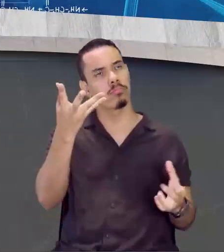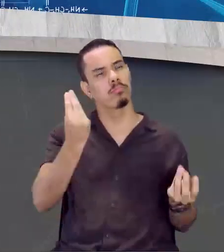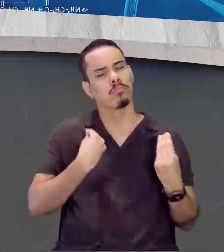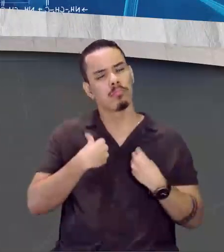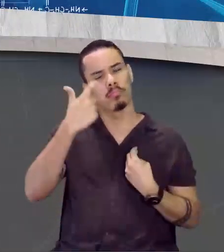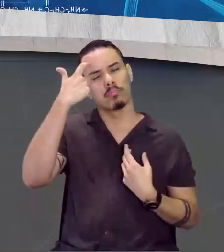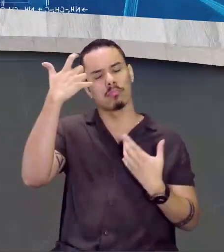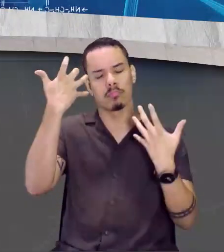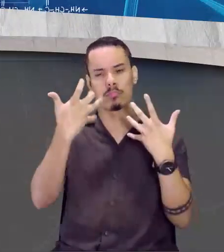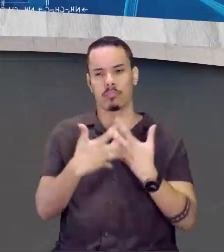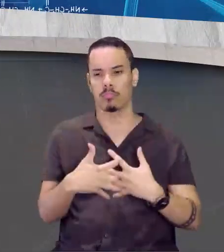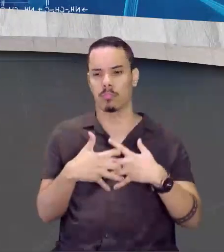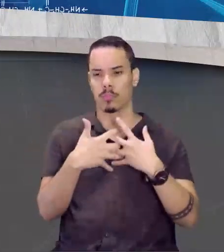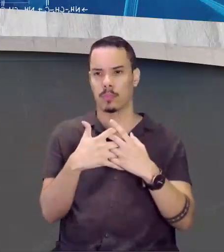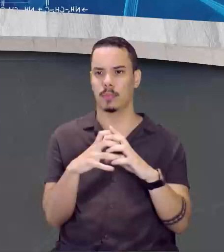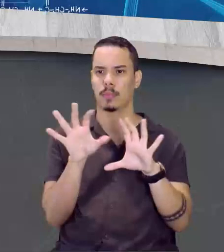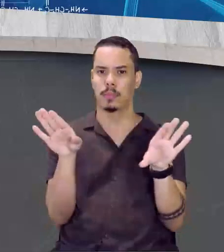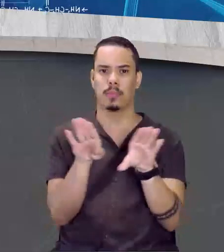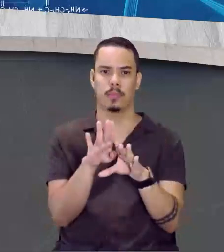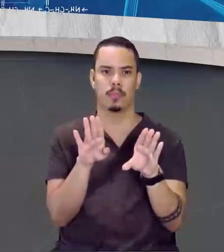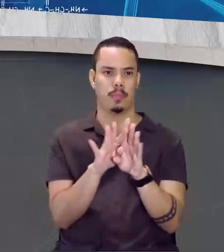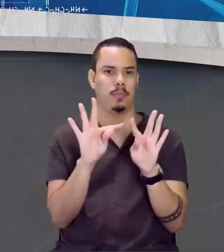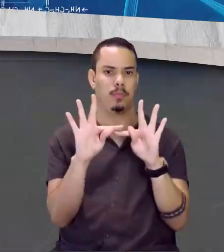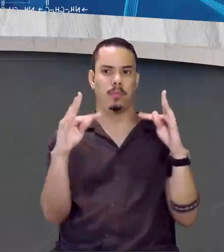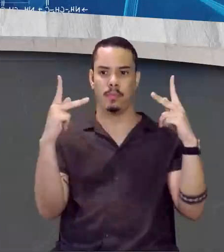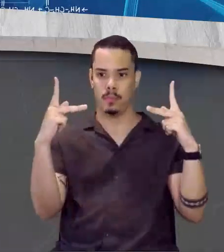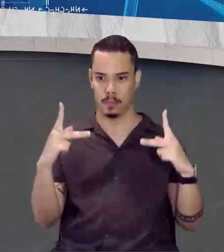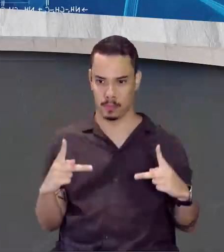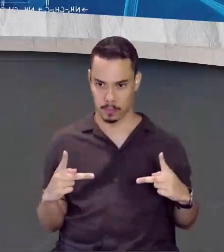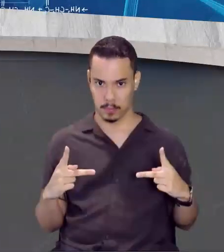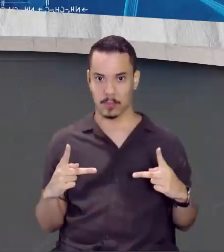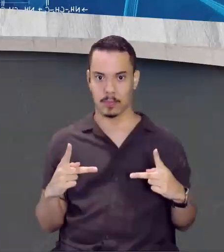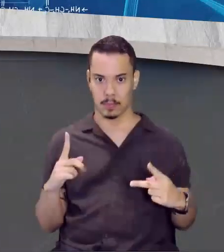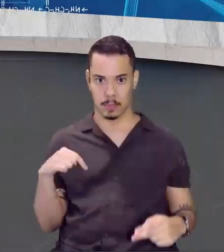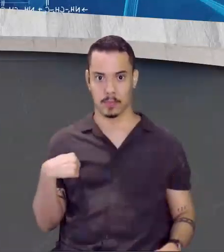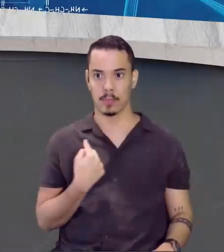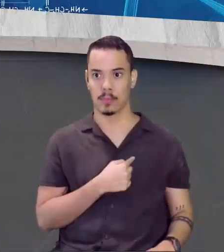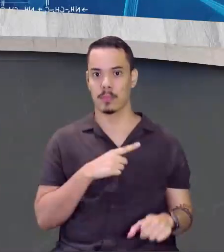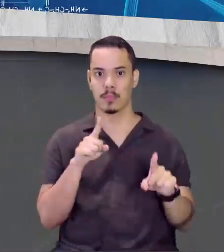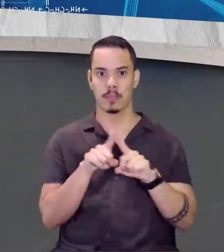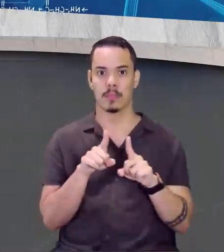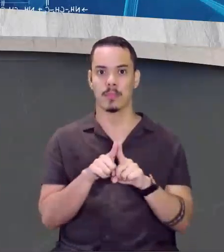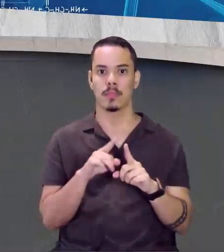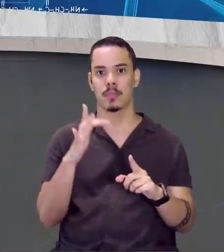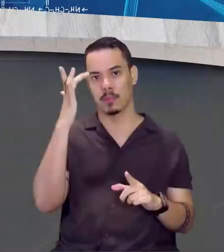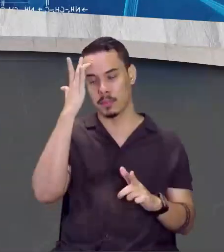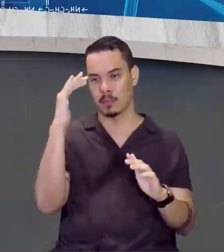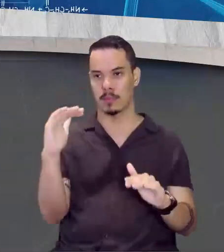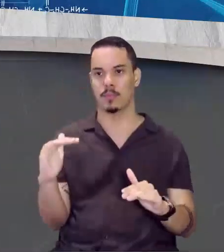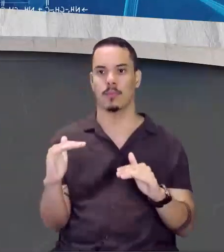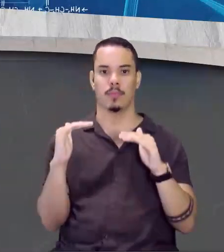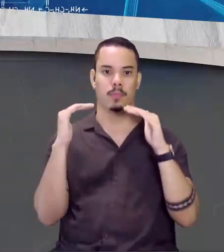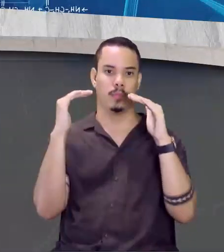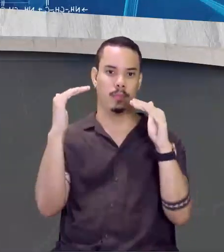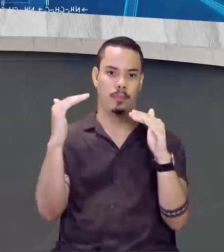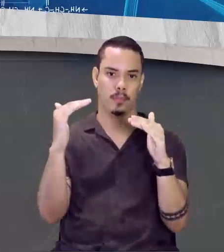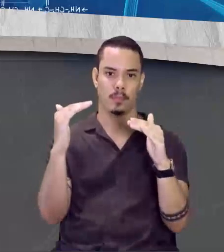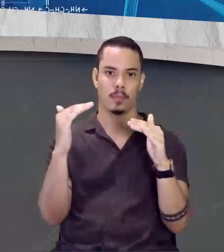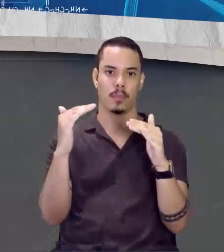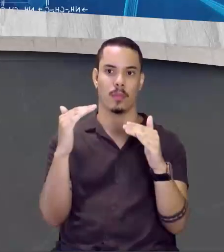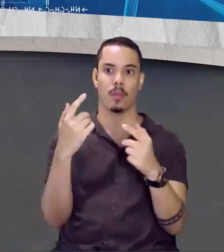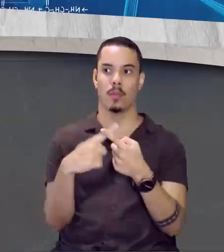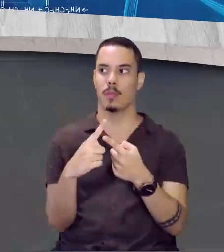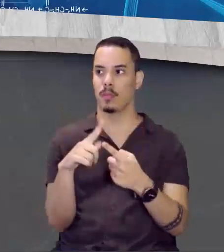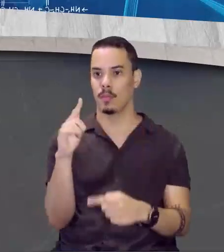refletir que assim também é a tabela periódica. Nós vimos também os gases nobres. Gás por quê? Porque